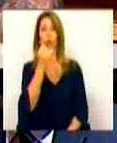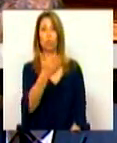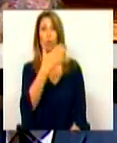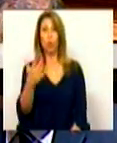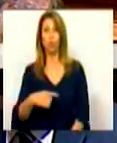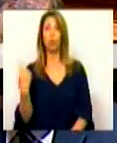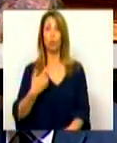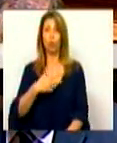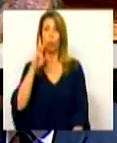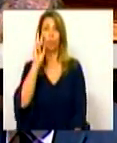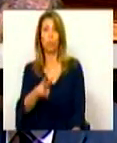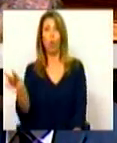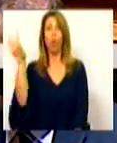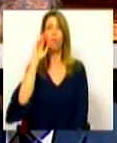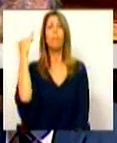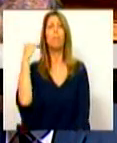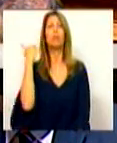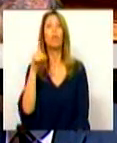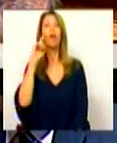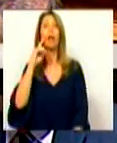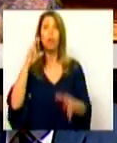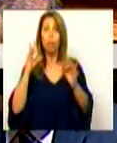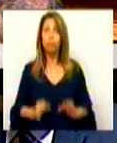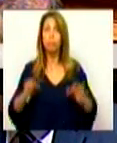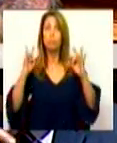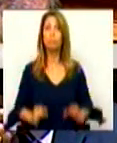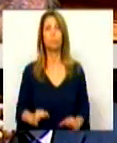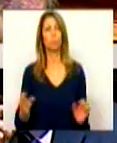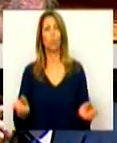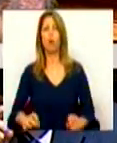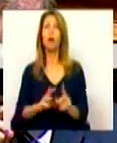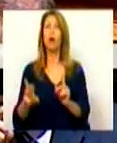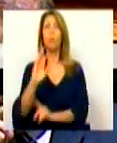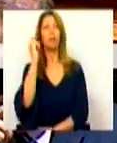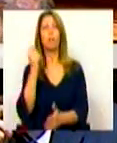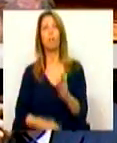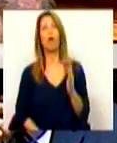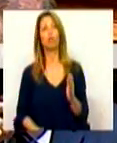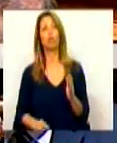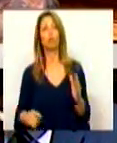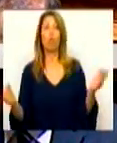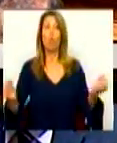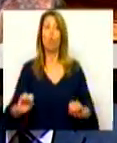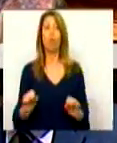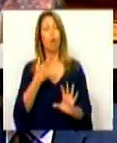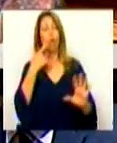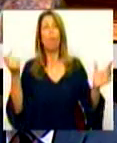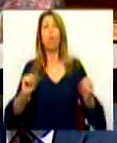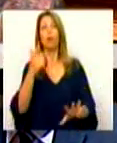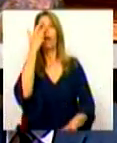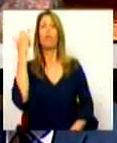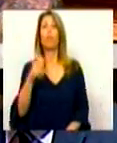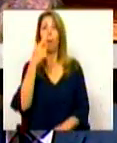e ouvimos Passos Coelho garantir a pé juntos que não aumentaria impostos, que não podiam ser os